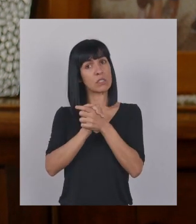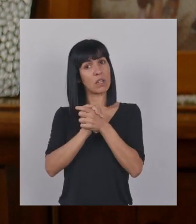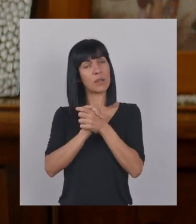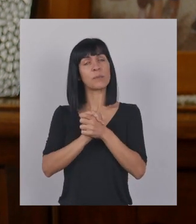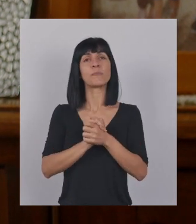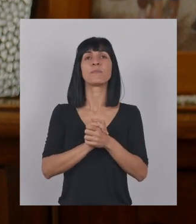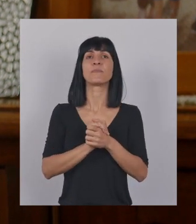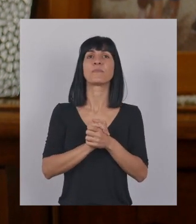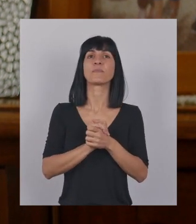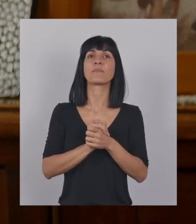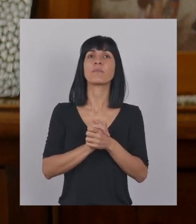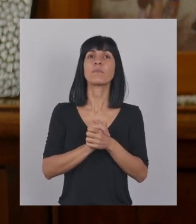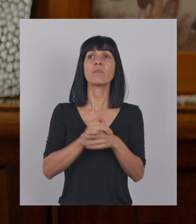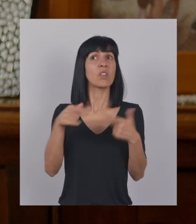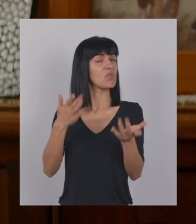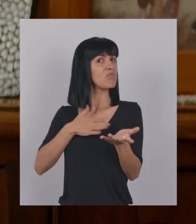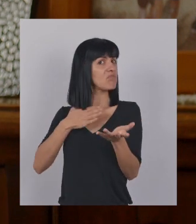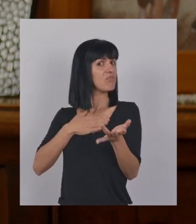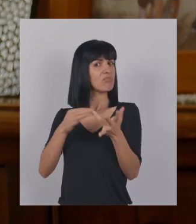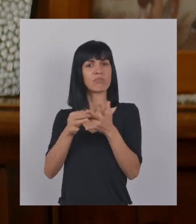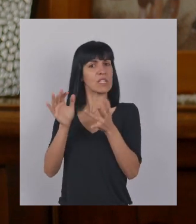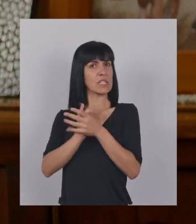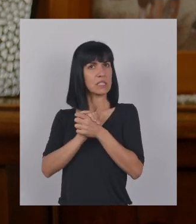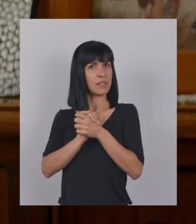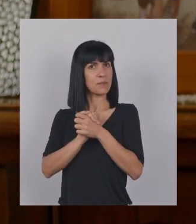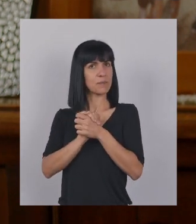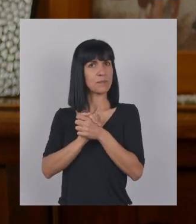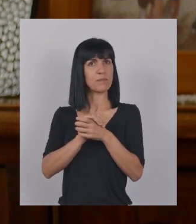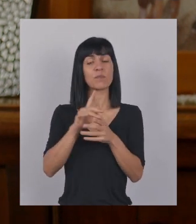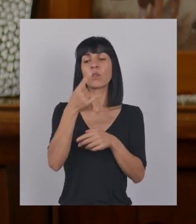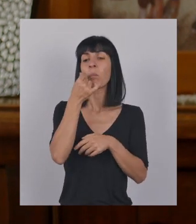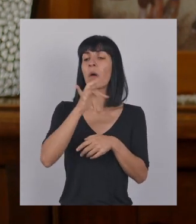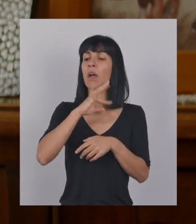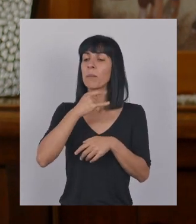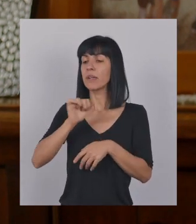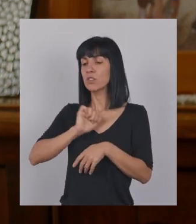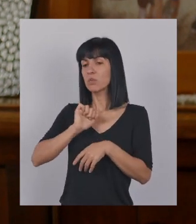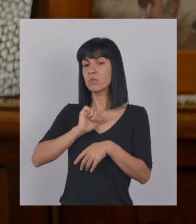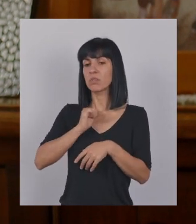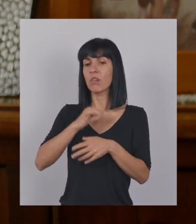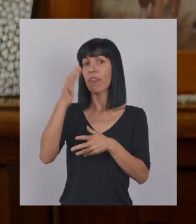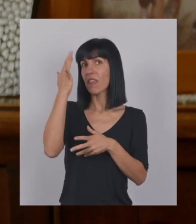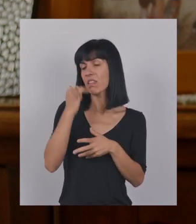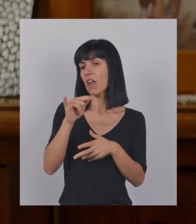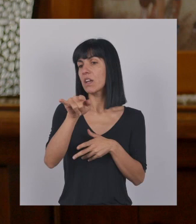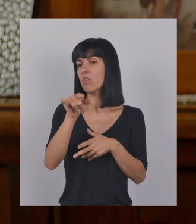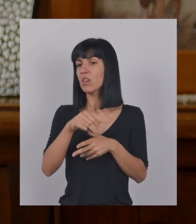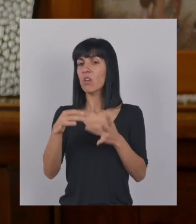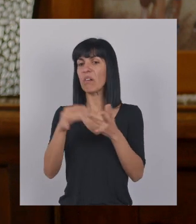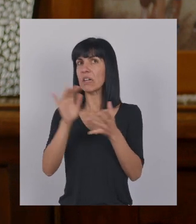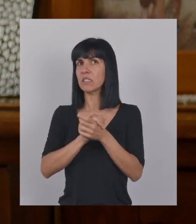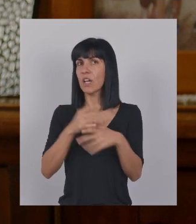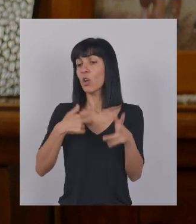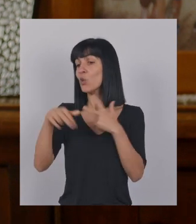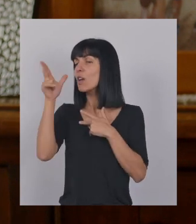casei-me e e eu não queria casar e os meus pais tentaram sempre